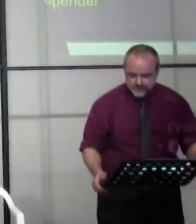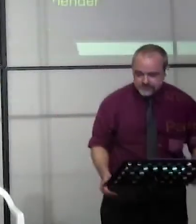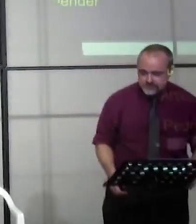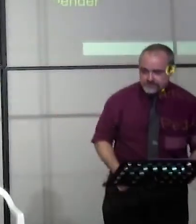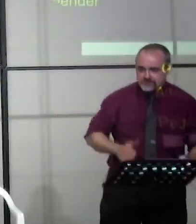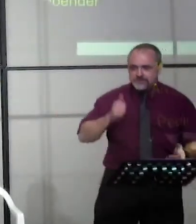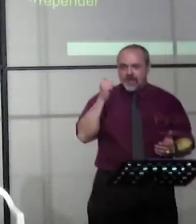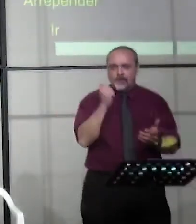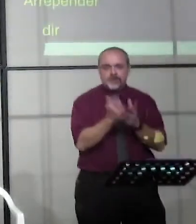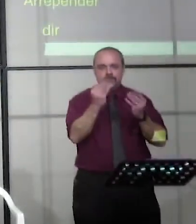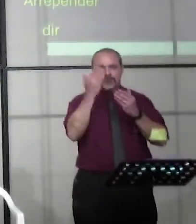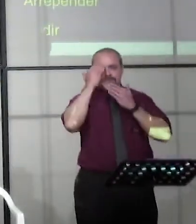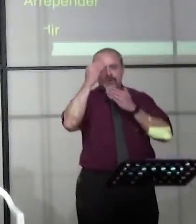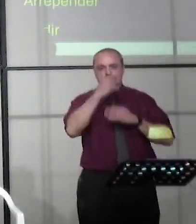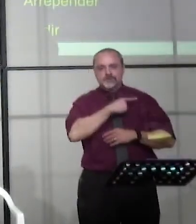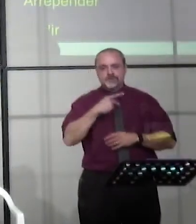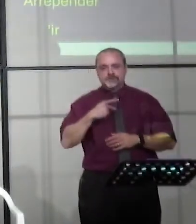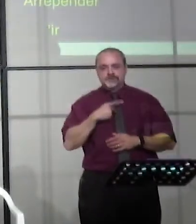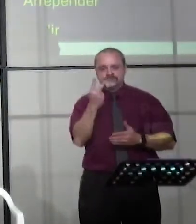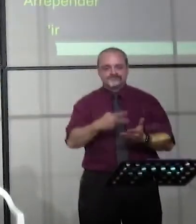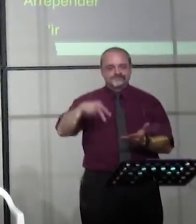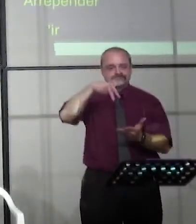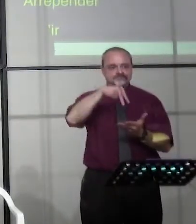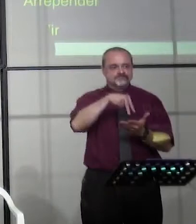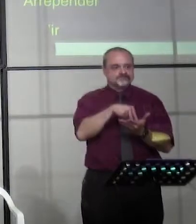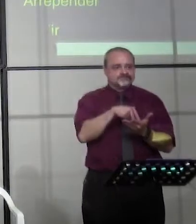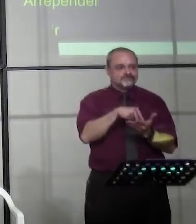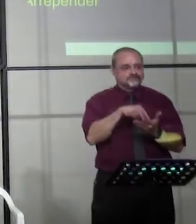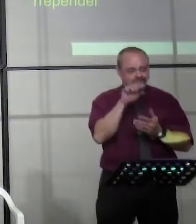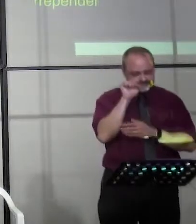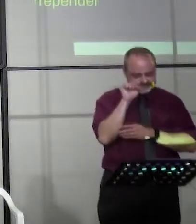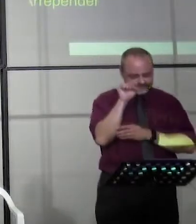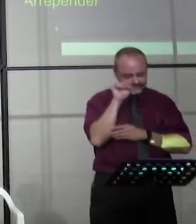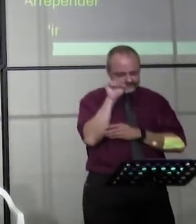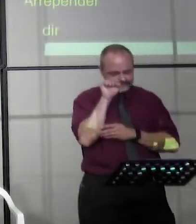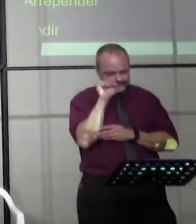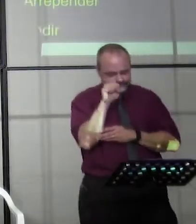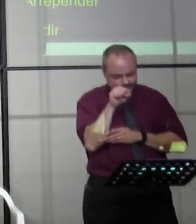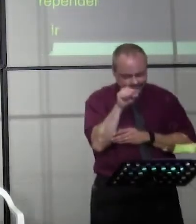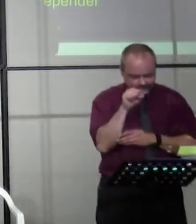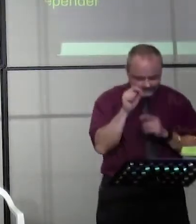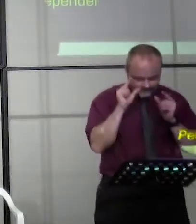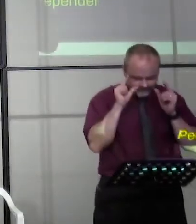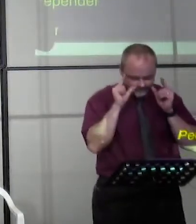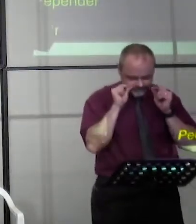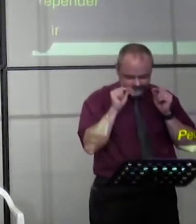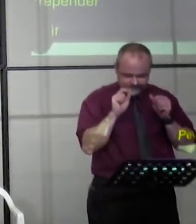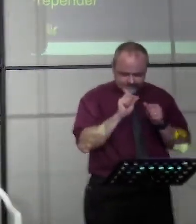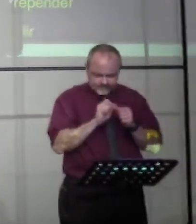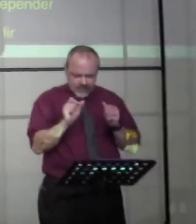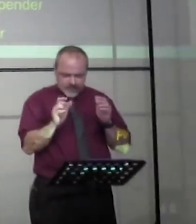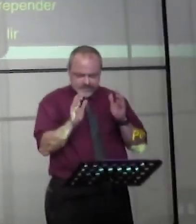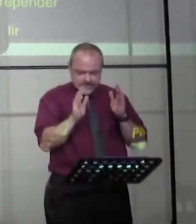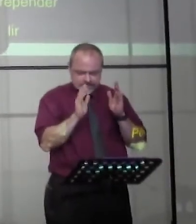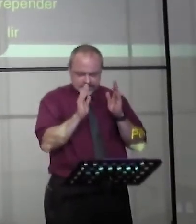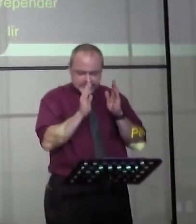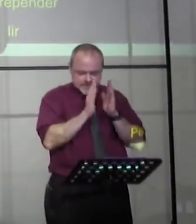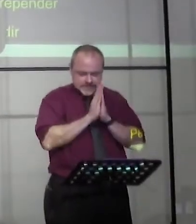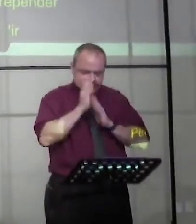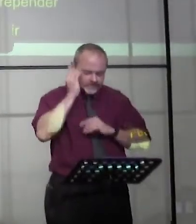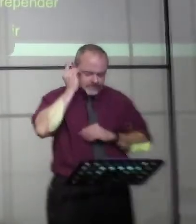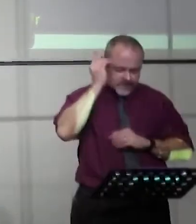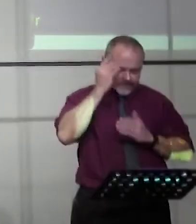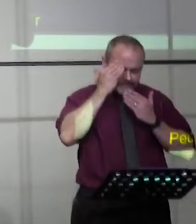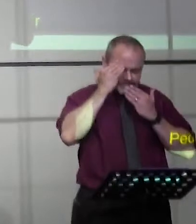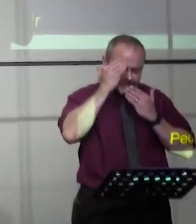Amém. Muito obrigado, pastor. Vamos abaixar as nossas cabeças rapidinho, fechar os nossos olhos e fazer uma oração para Deus. Eu agradeço o